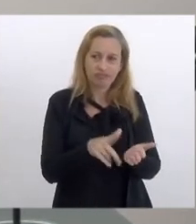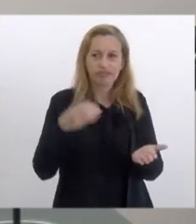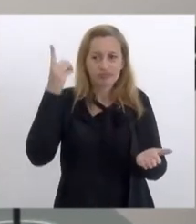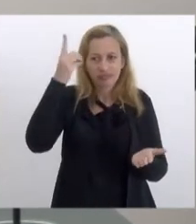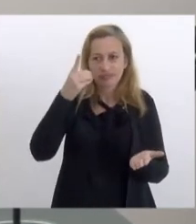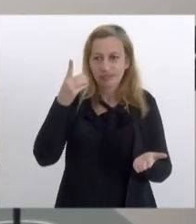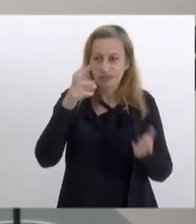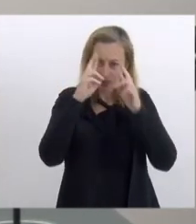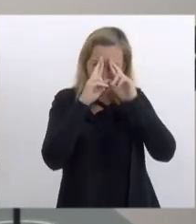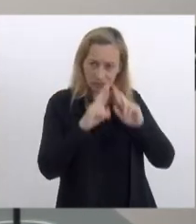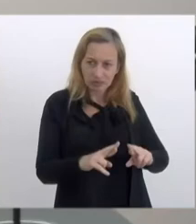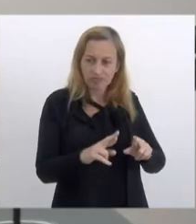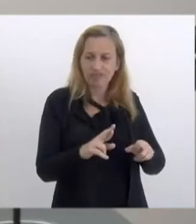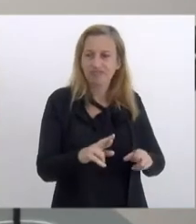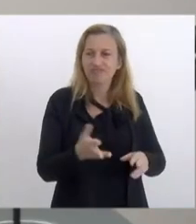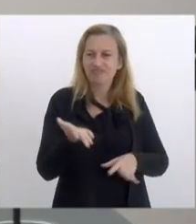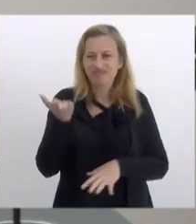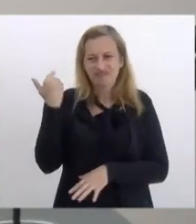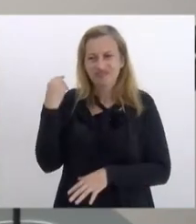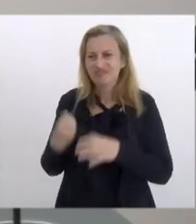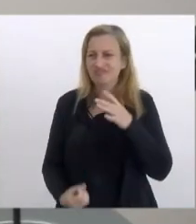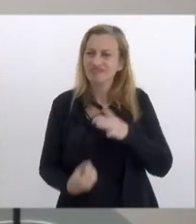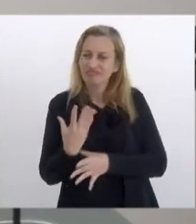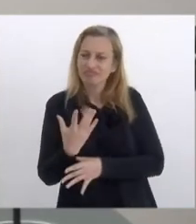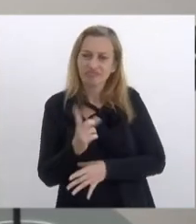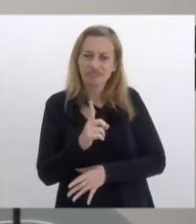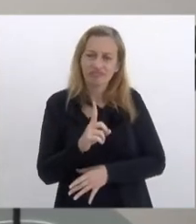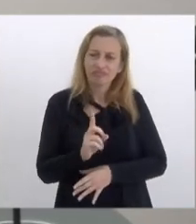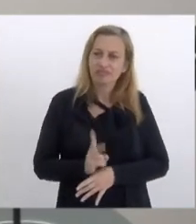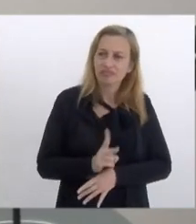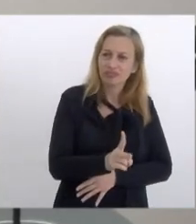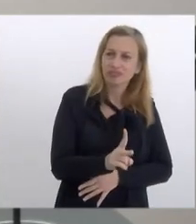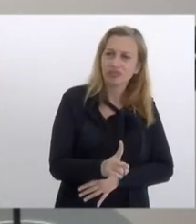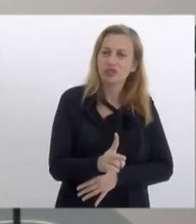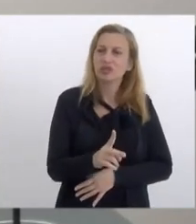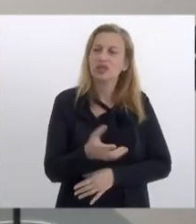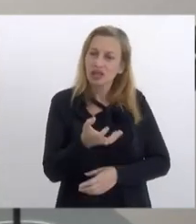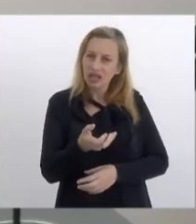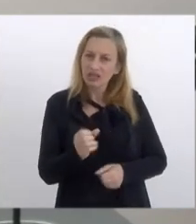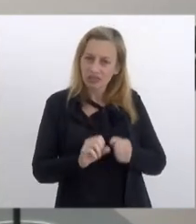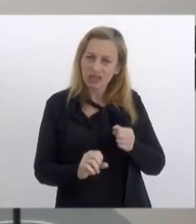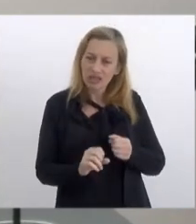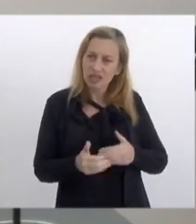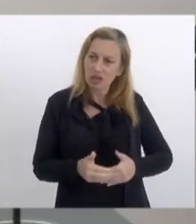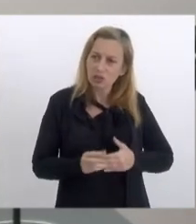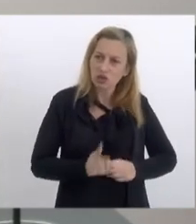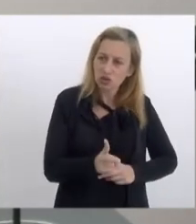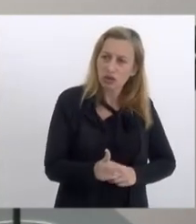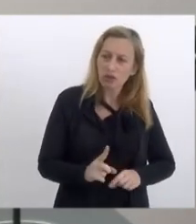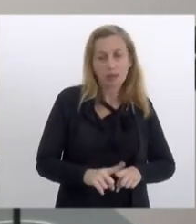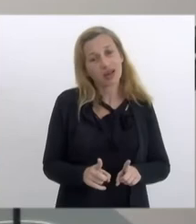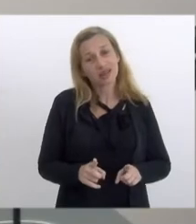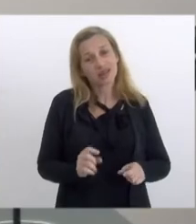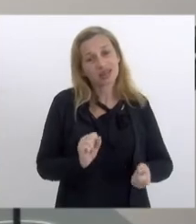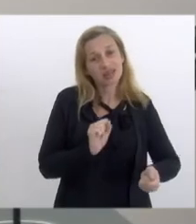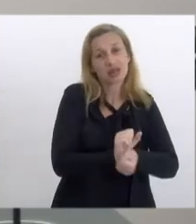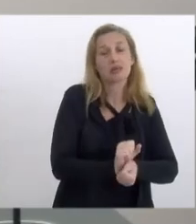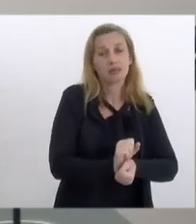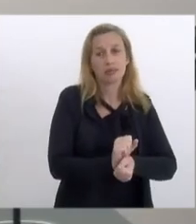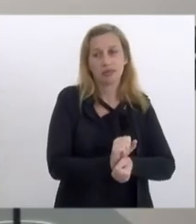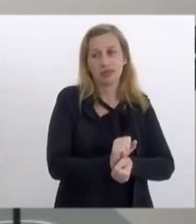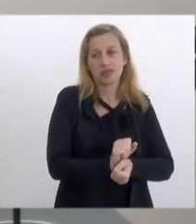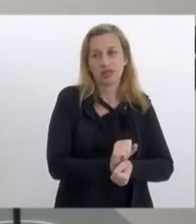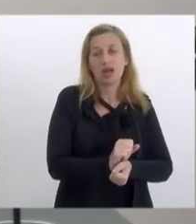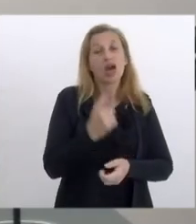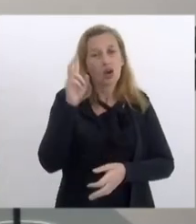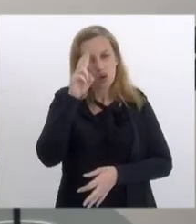respeito. Na época, a gente criou, só não demos andamento. Porque, às vezes, você quer fazer, o senhor quer andar, mas, às vezes, eles seguram. Eu